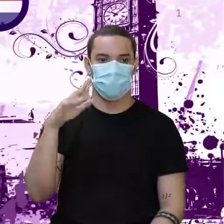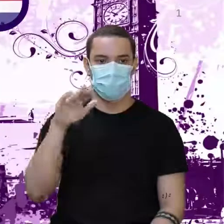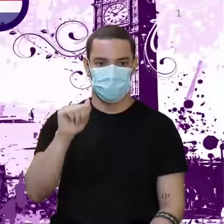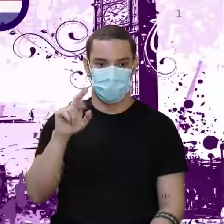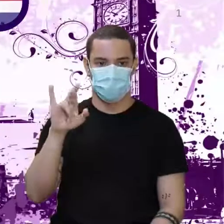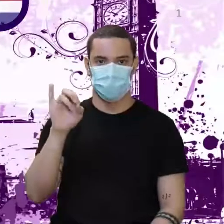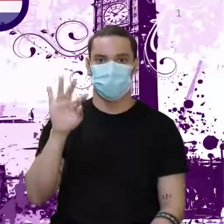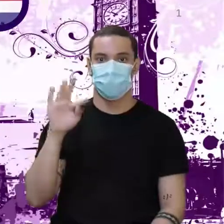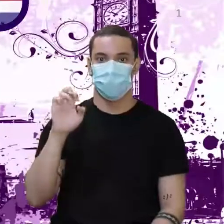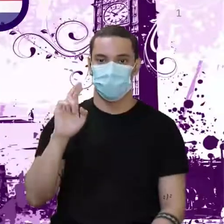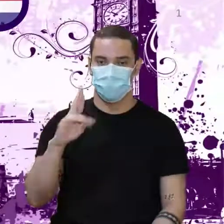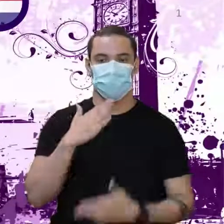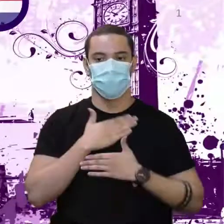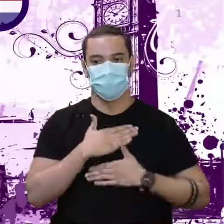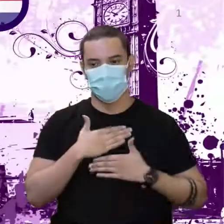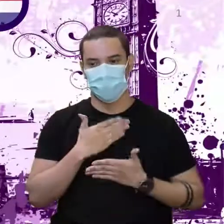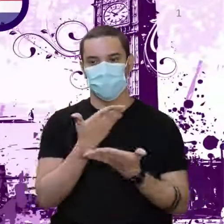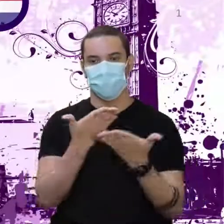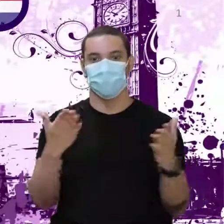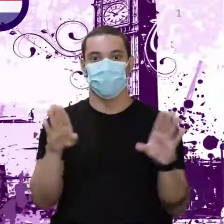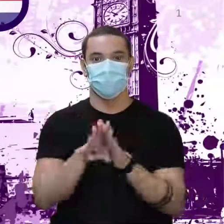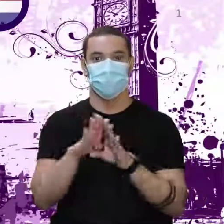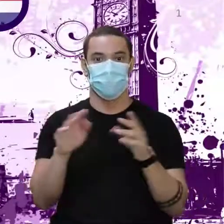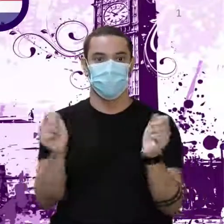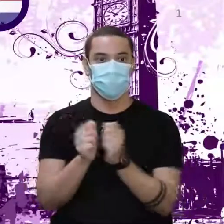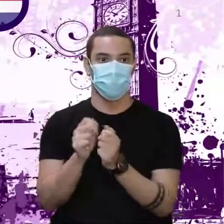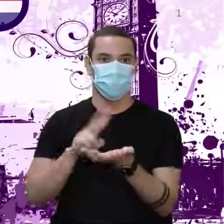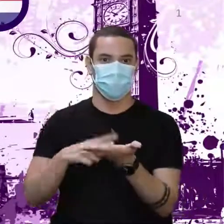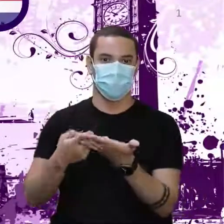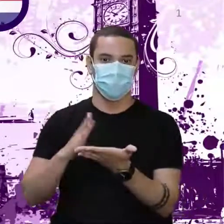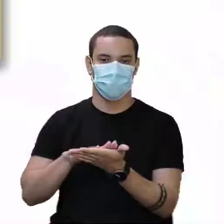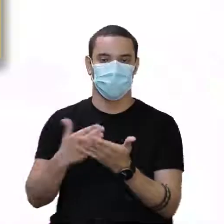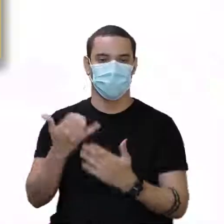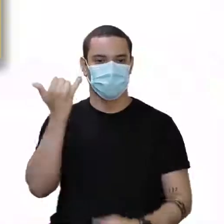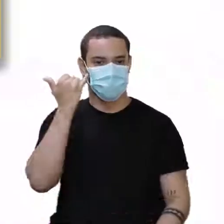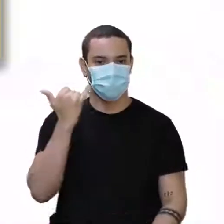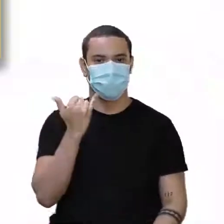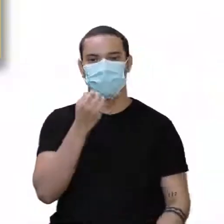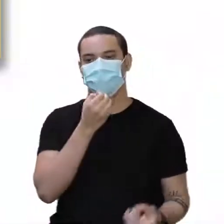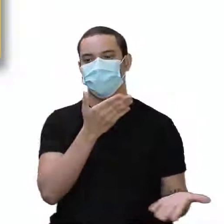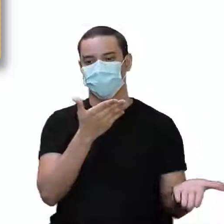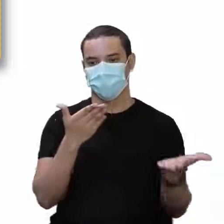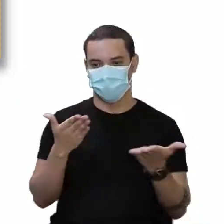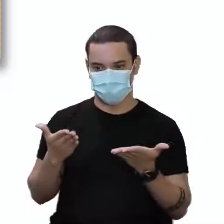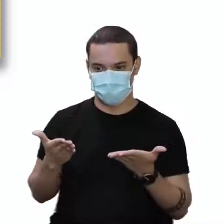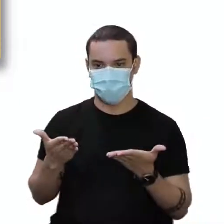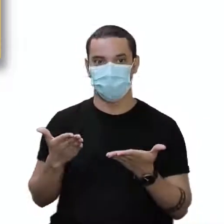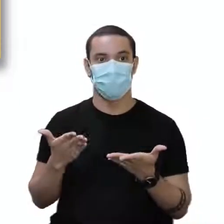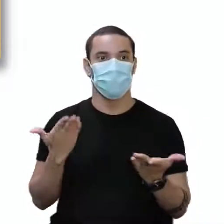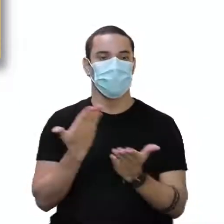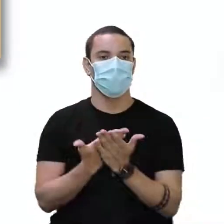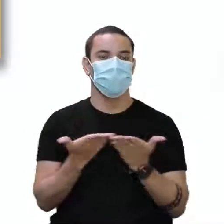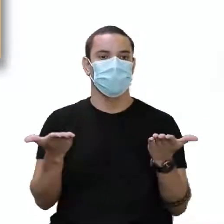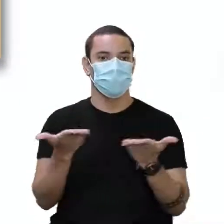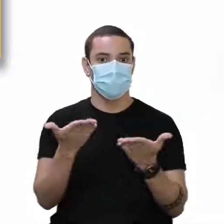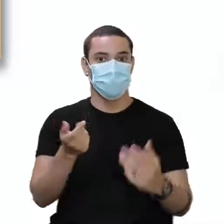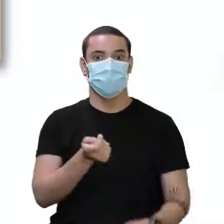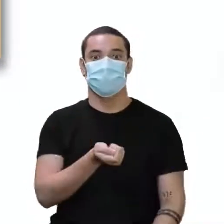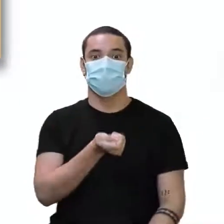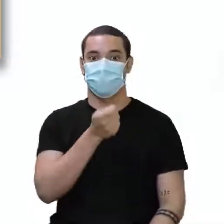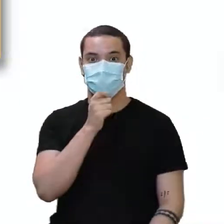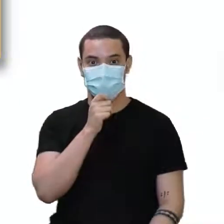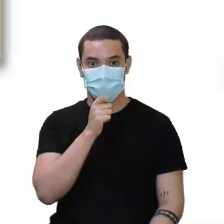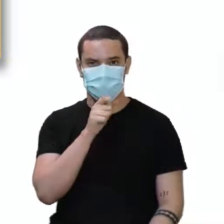always a pleasure, é sempre um prazer. E temos aqui também o nosso intérprete Vitor. Welcome, Vitor. E temos na aula de hoje